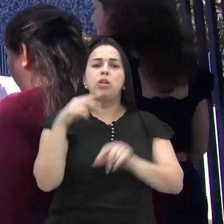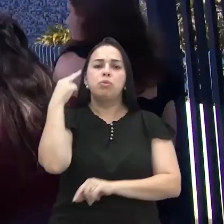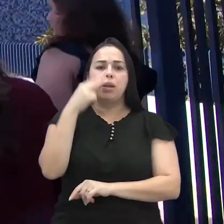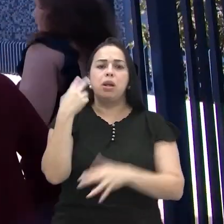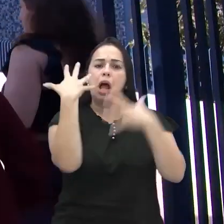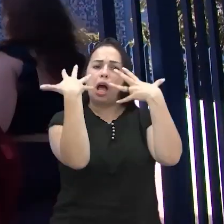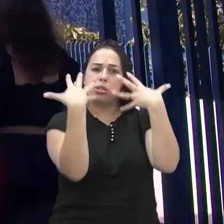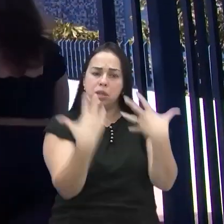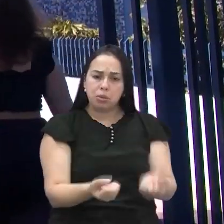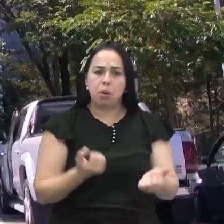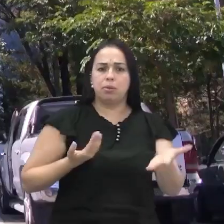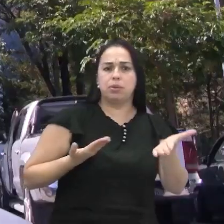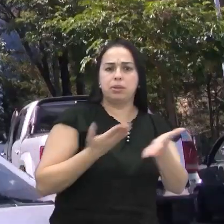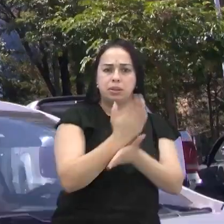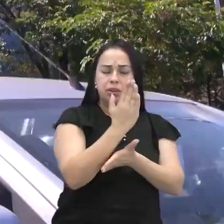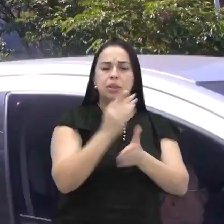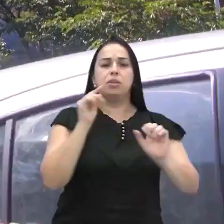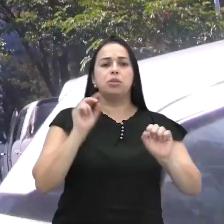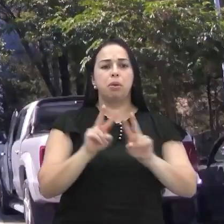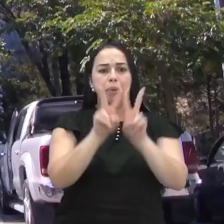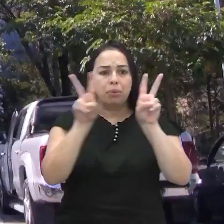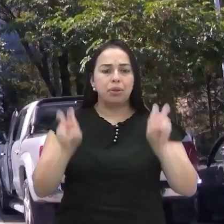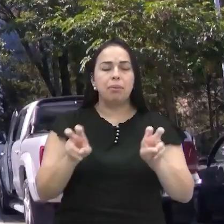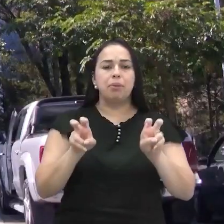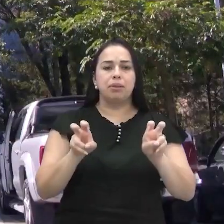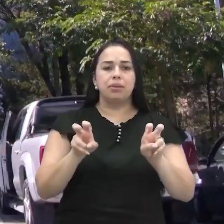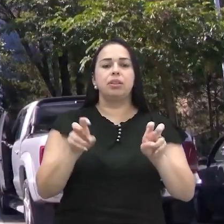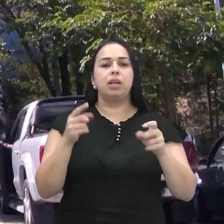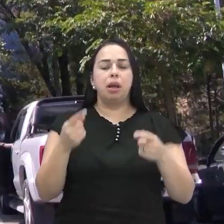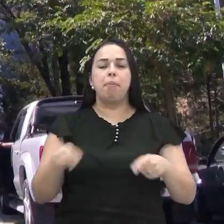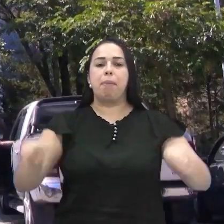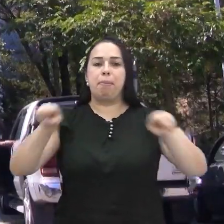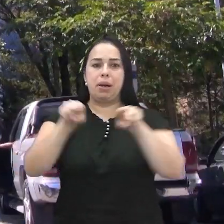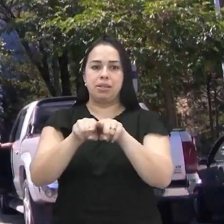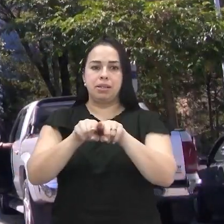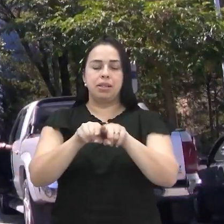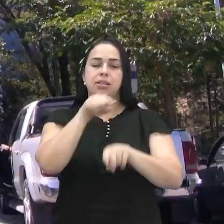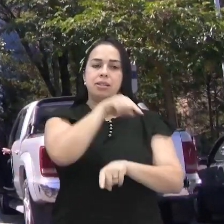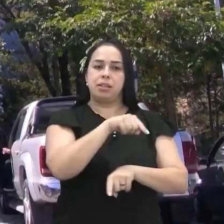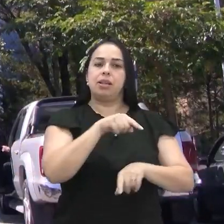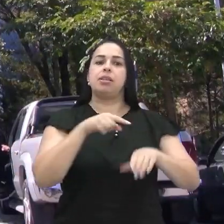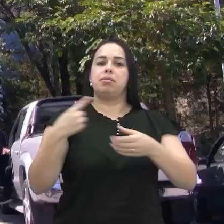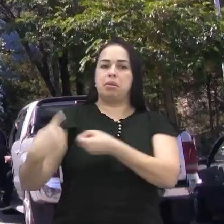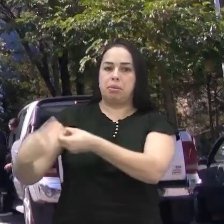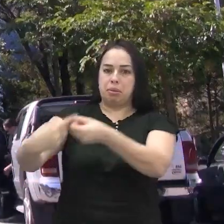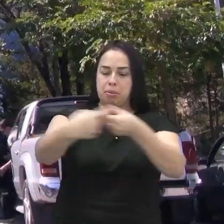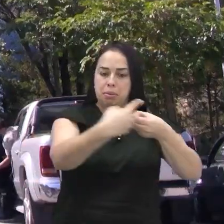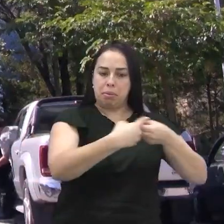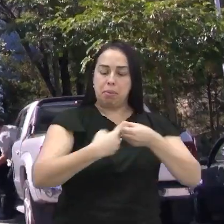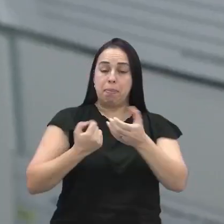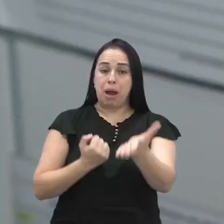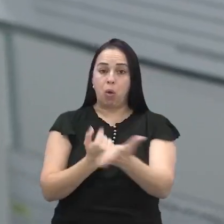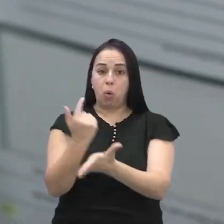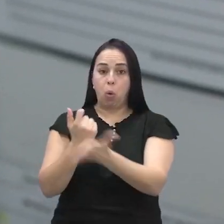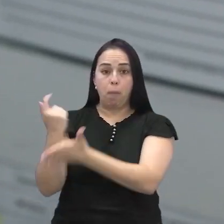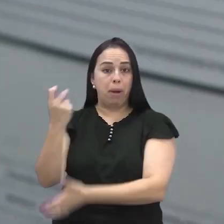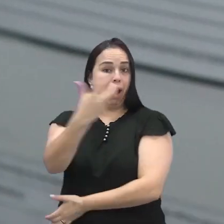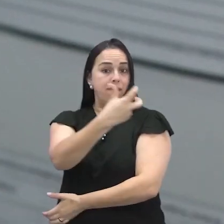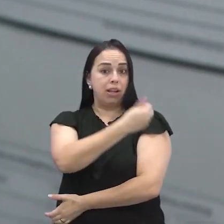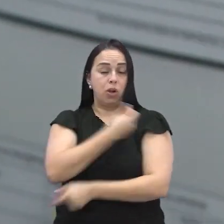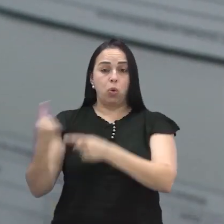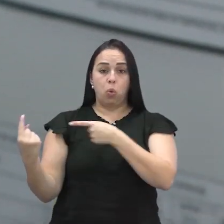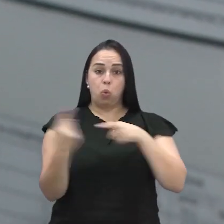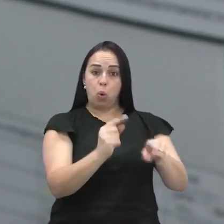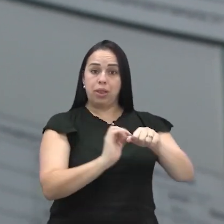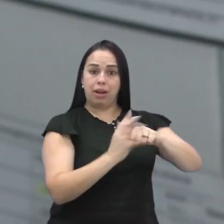unânime, revoga a lei que ratificou o protocolo de interesses firmado entre municípios brasileiros para a aquisição